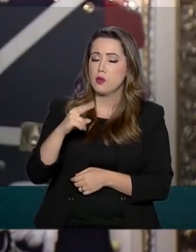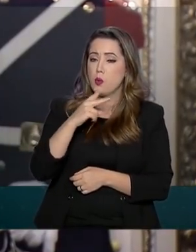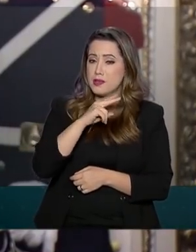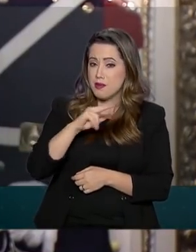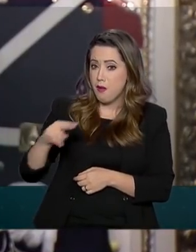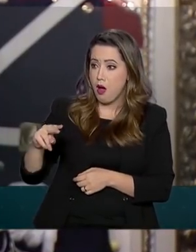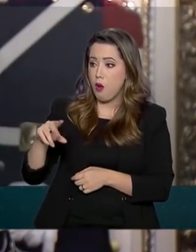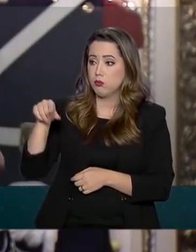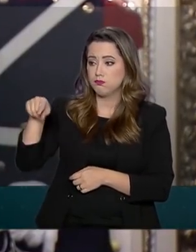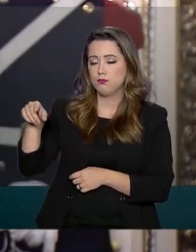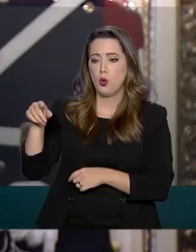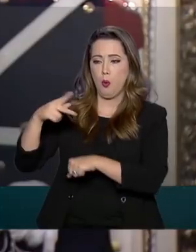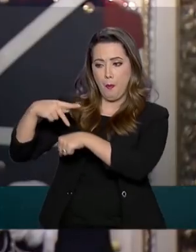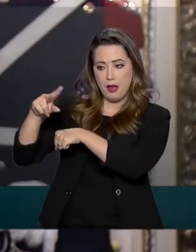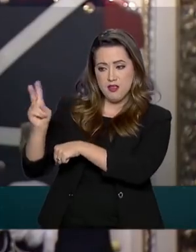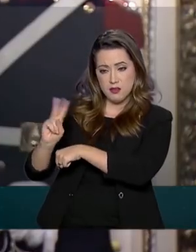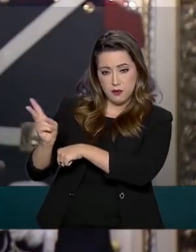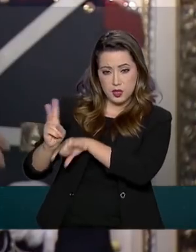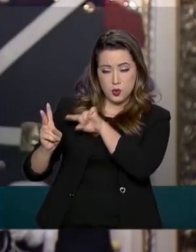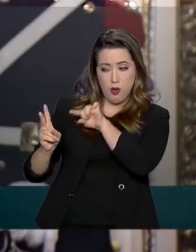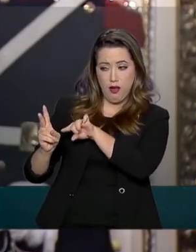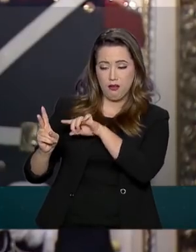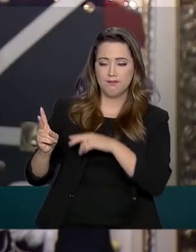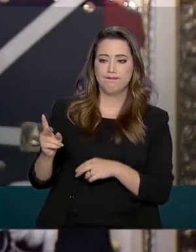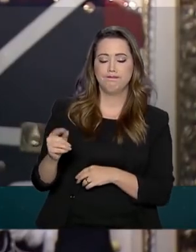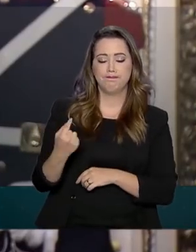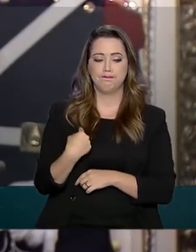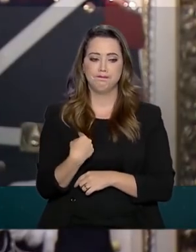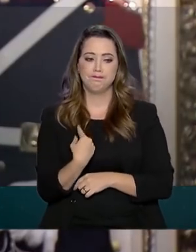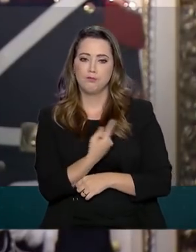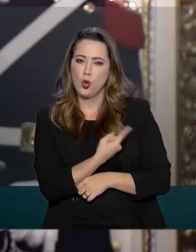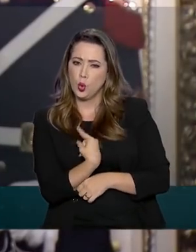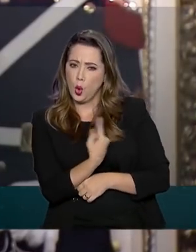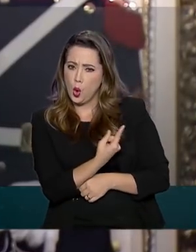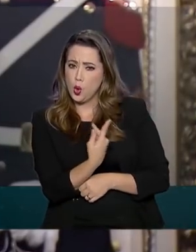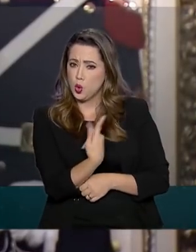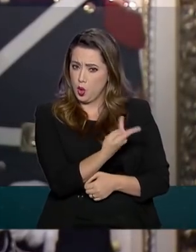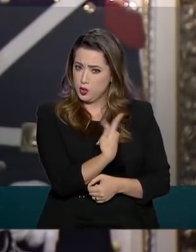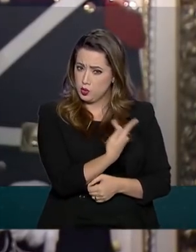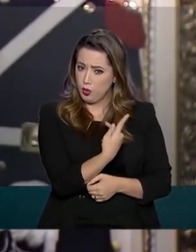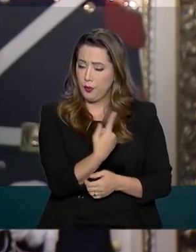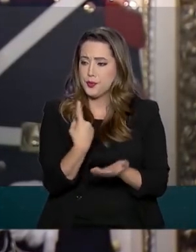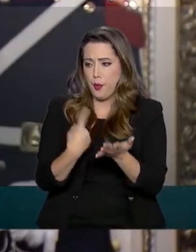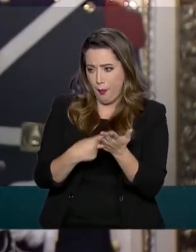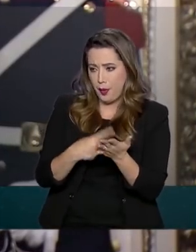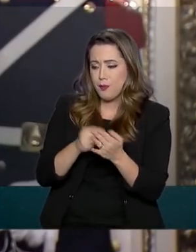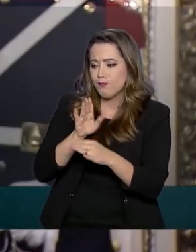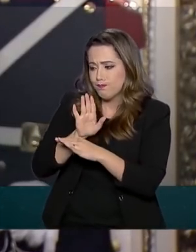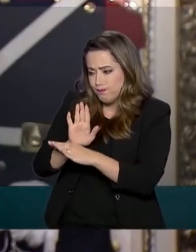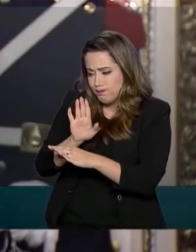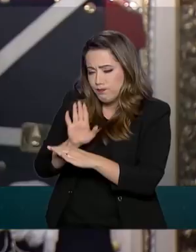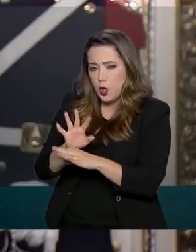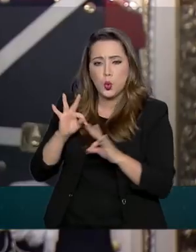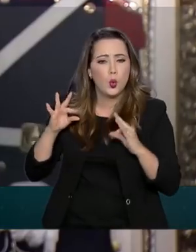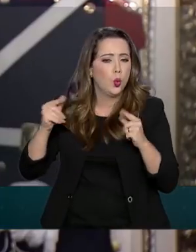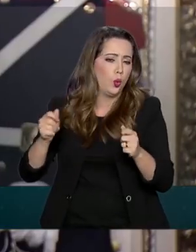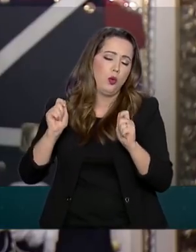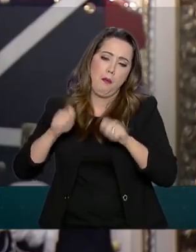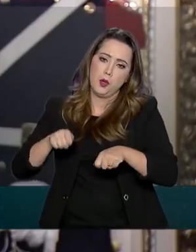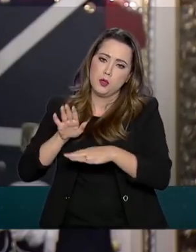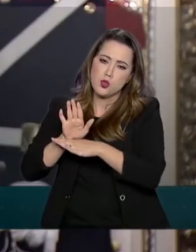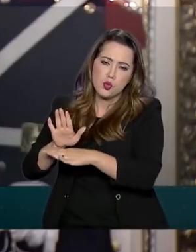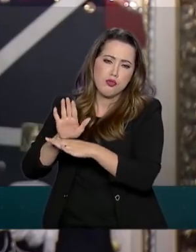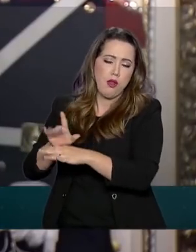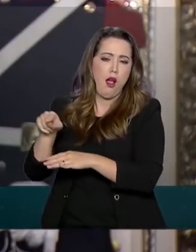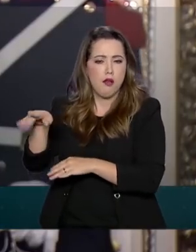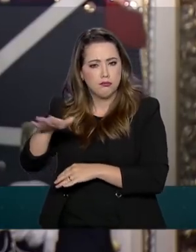venezuelanos, em que nós dois ratificamos o nosso compromisso e solidariedade e vamos continuar fazendo tudo o que for possível